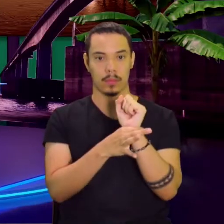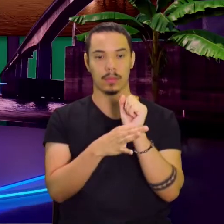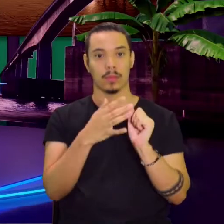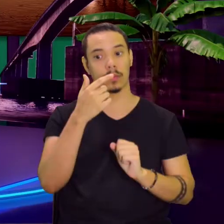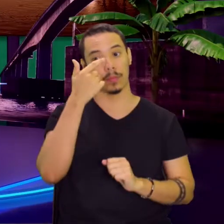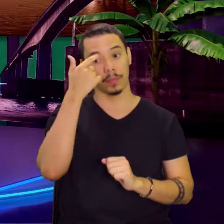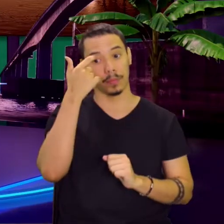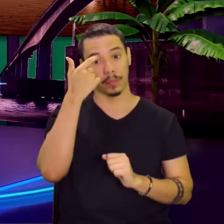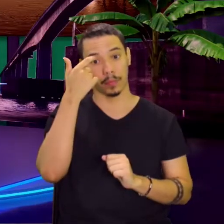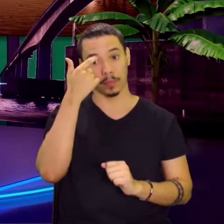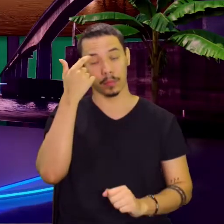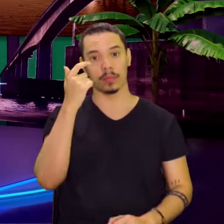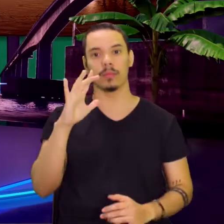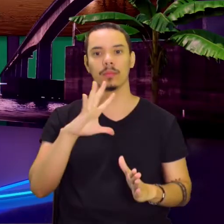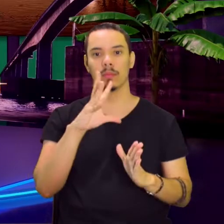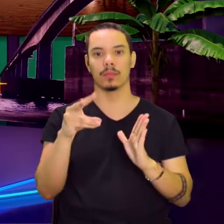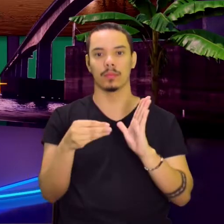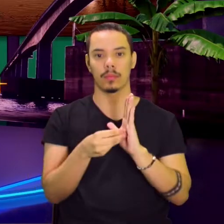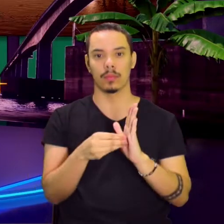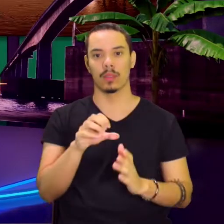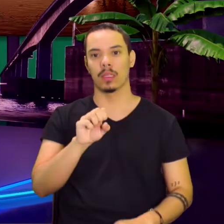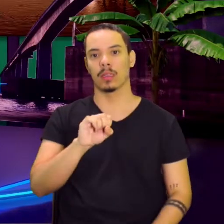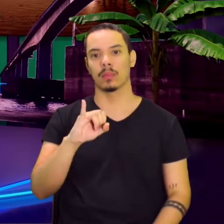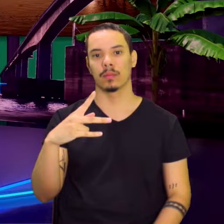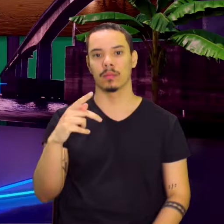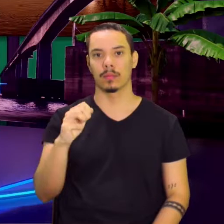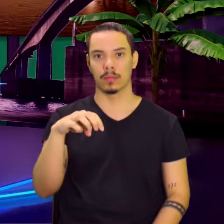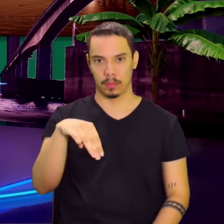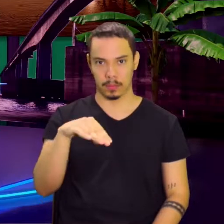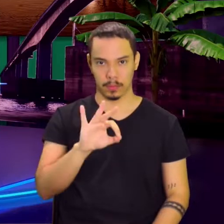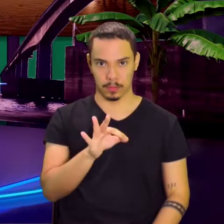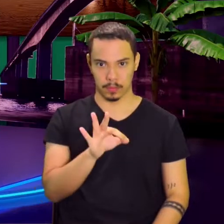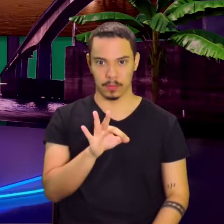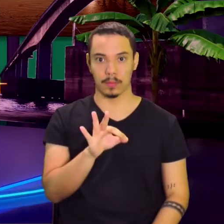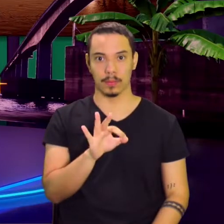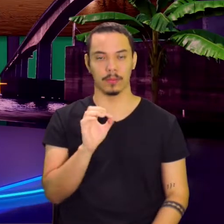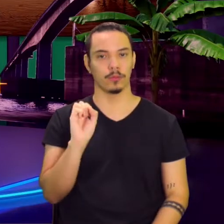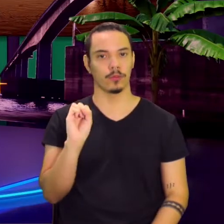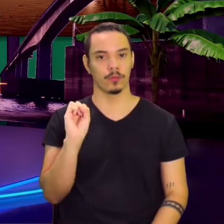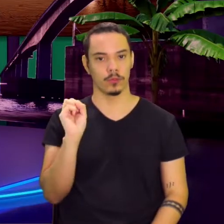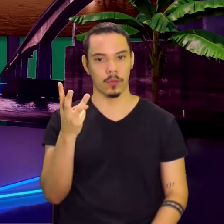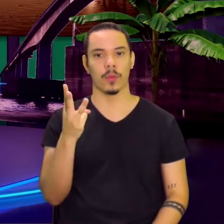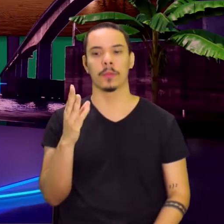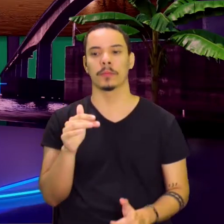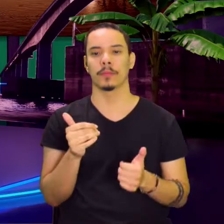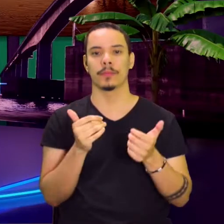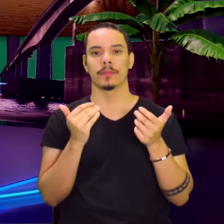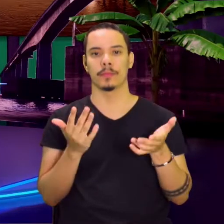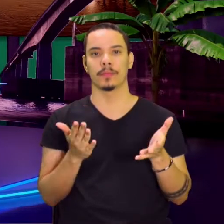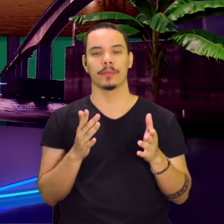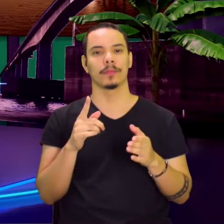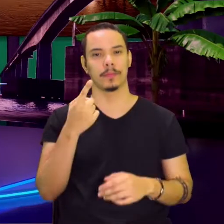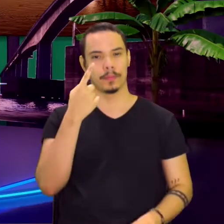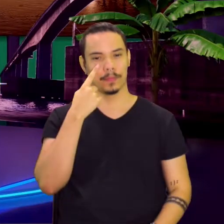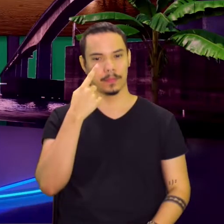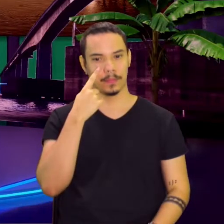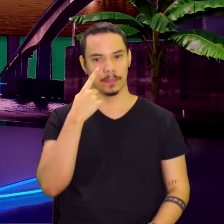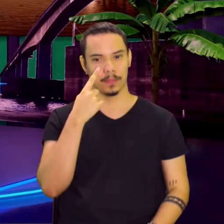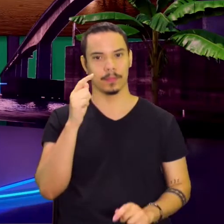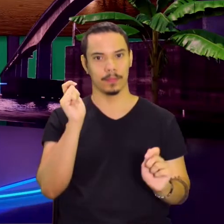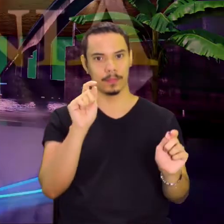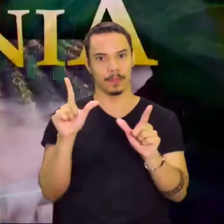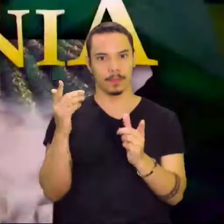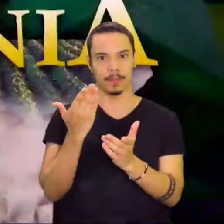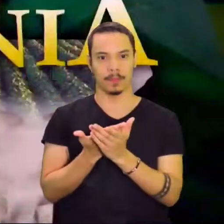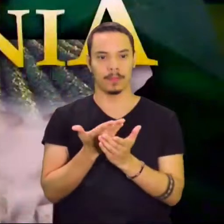Com certeza. CIPAM. Muito bem, galera. Show de bola. Então, fica de olho aí na nossa aula de